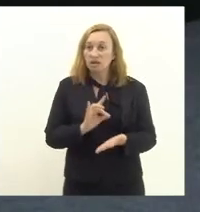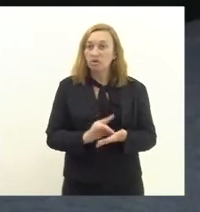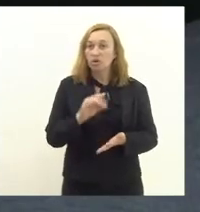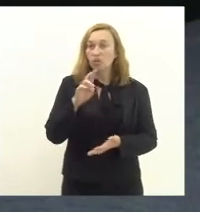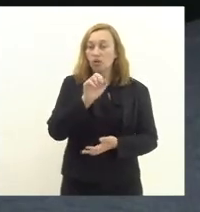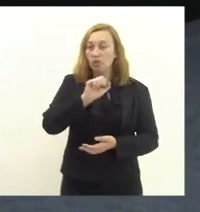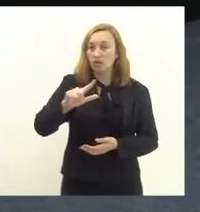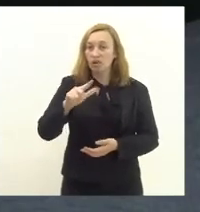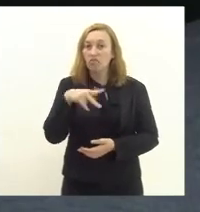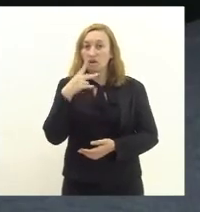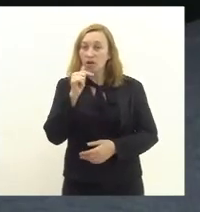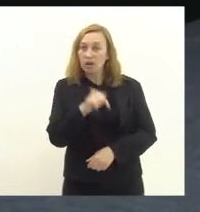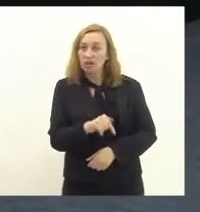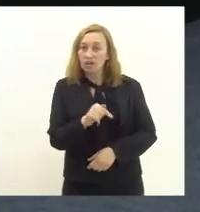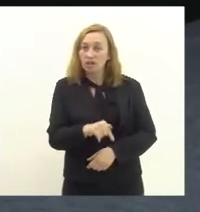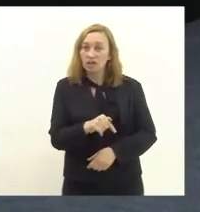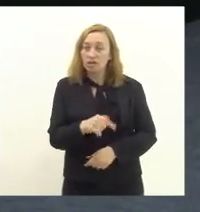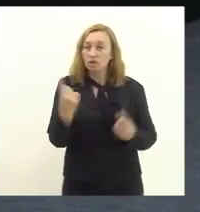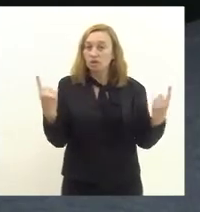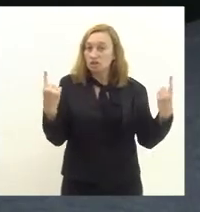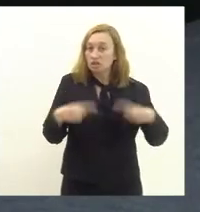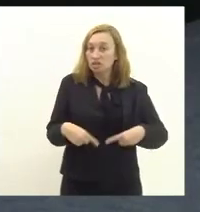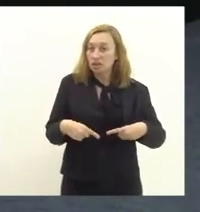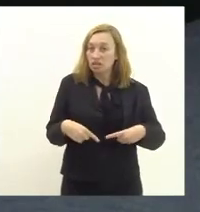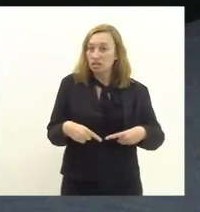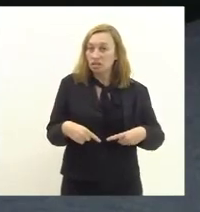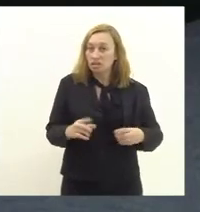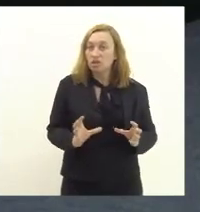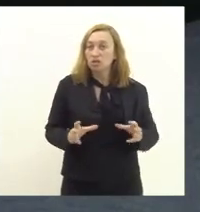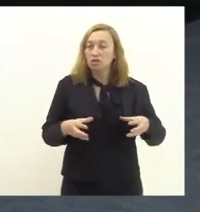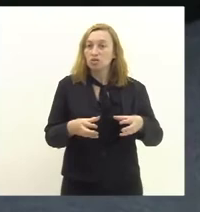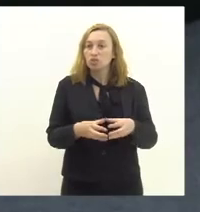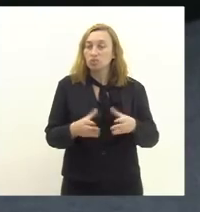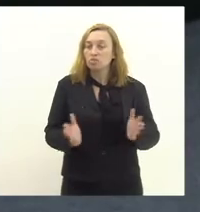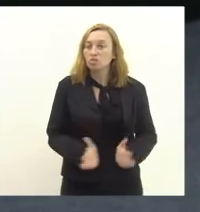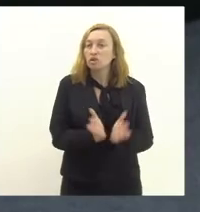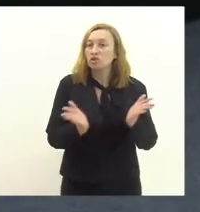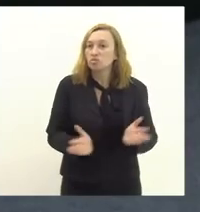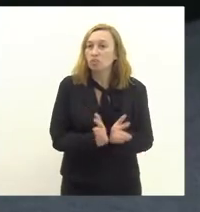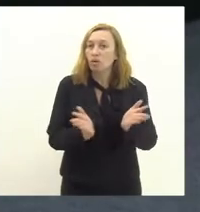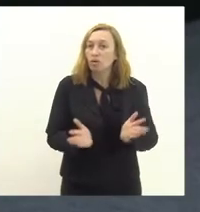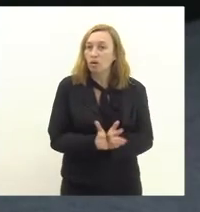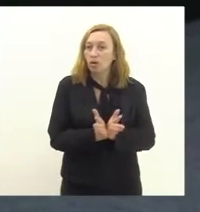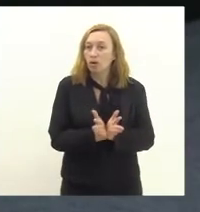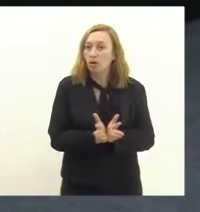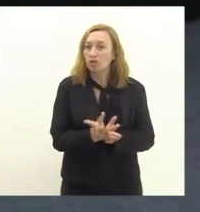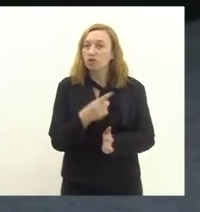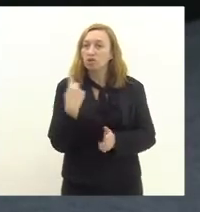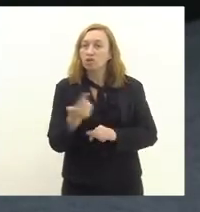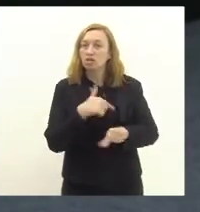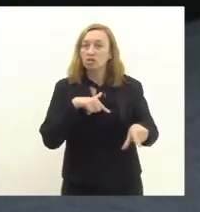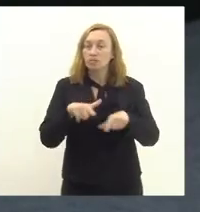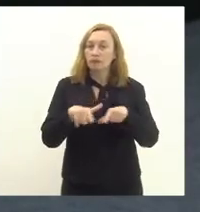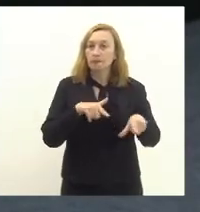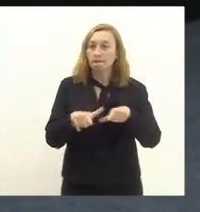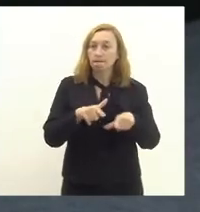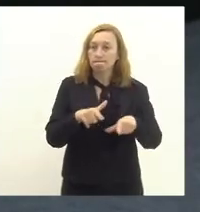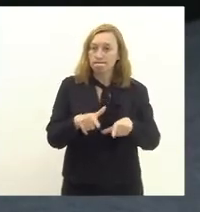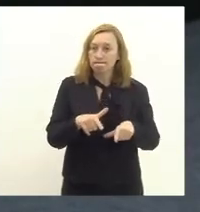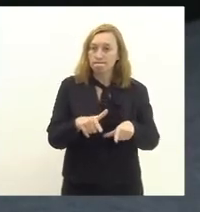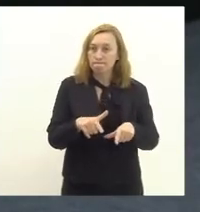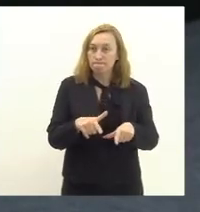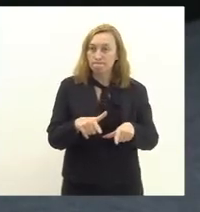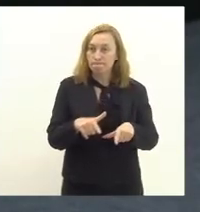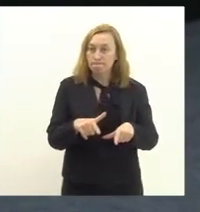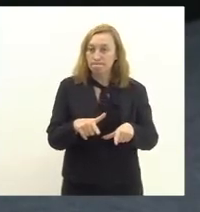coronel relata aqui, os desafios para as classes mais precarizadas dos nossos trabalhadores e trabalhadoras